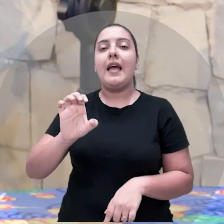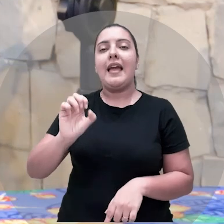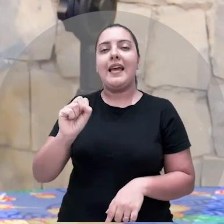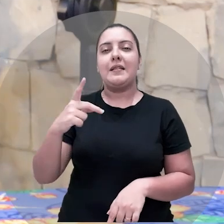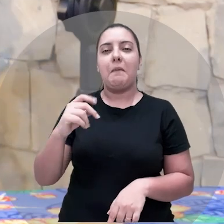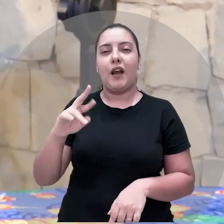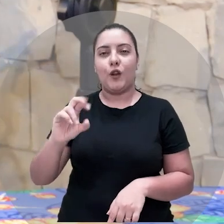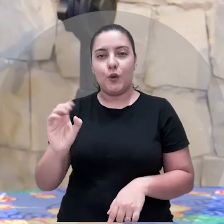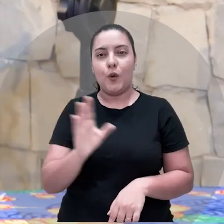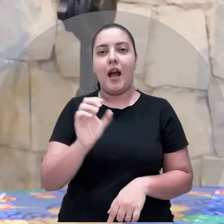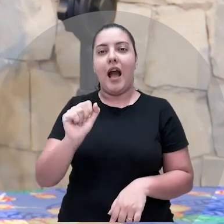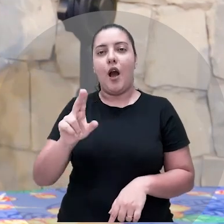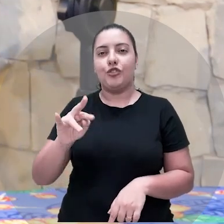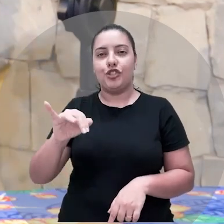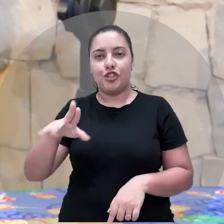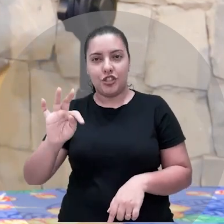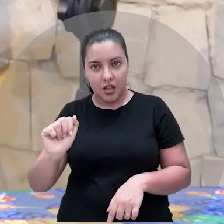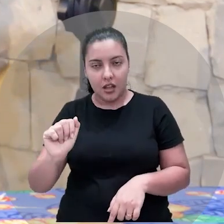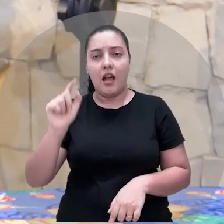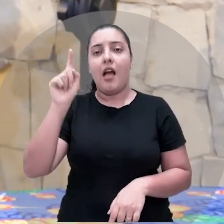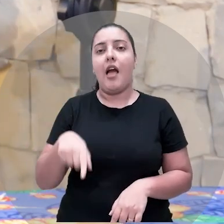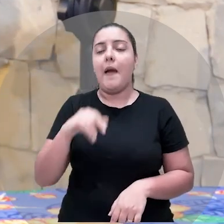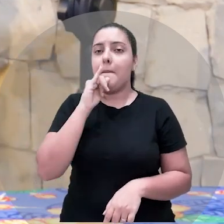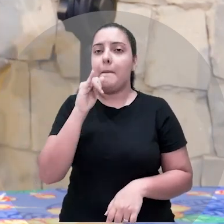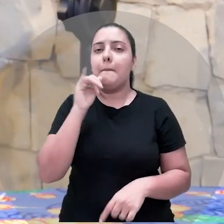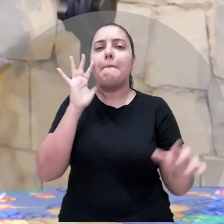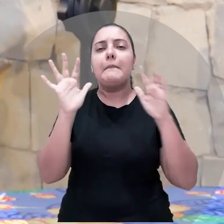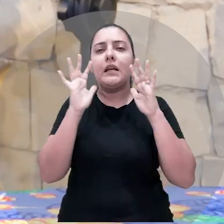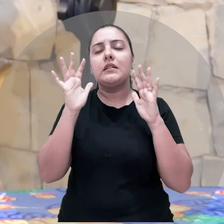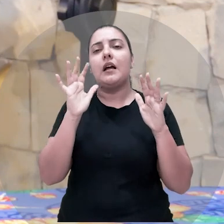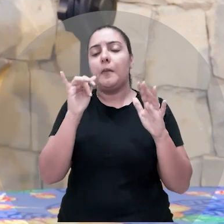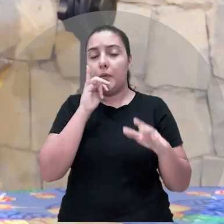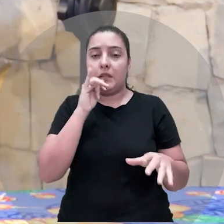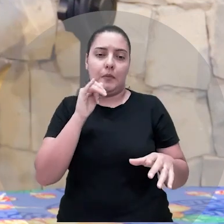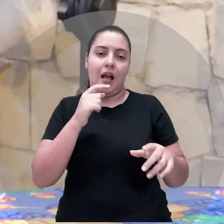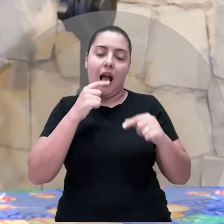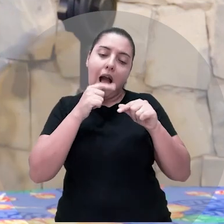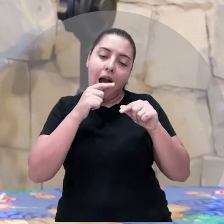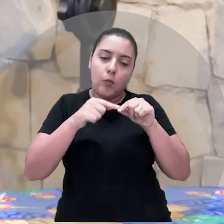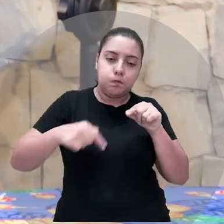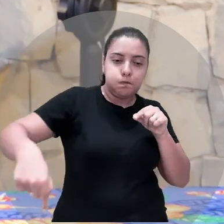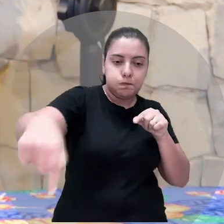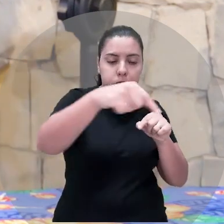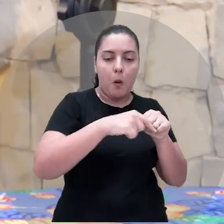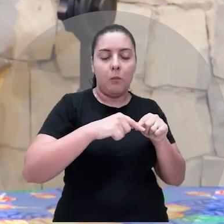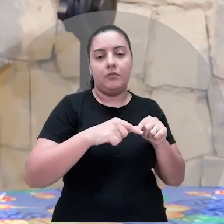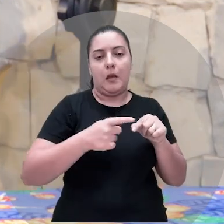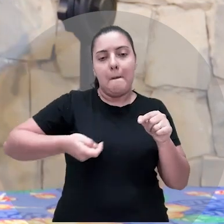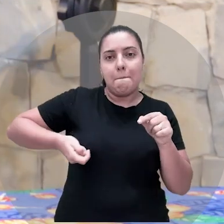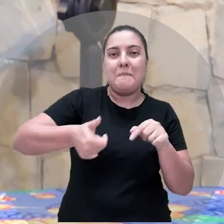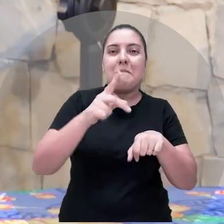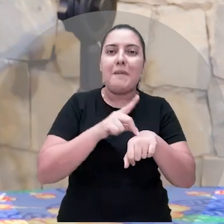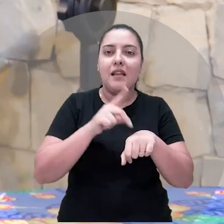o próprio nome diz espectro um autista né Vamos pensar num lago E aí eu jogo uma pedrinha nesse Lago E aí ela vai formar